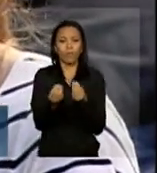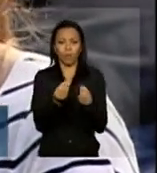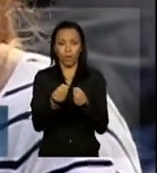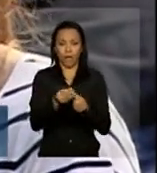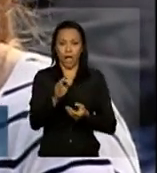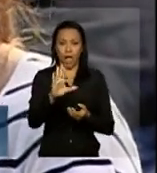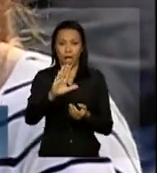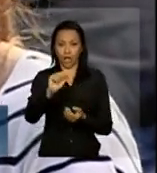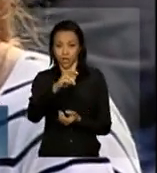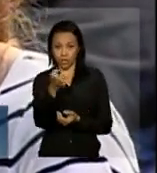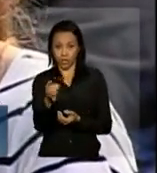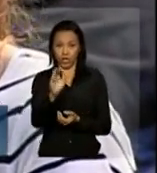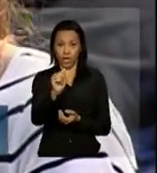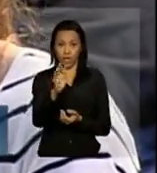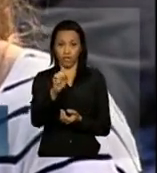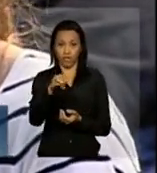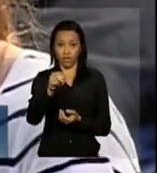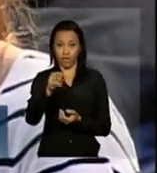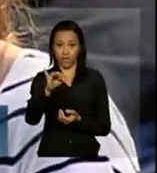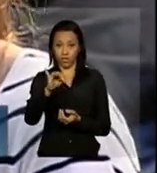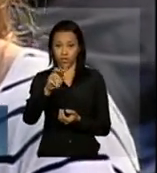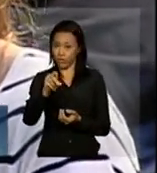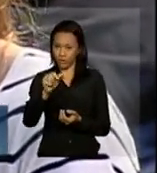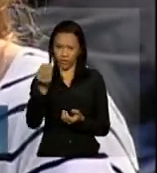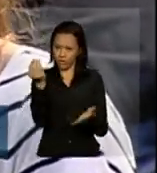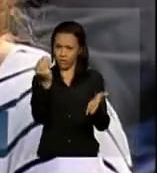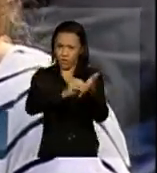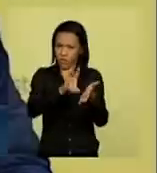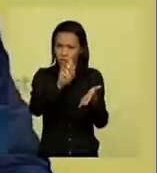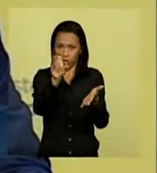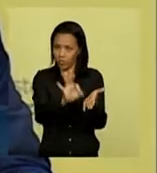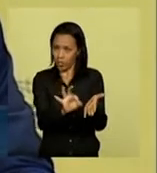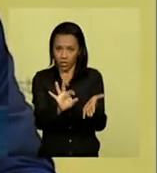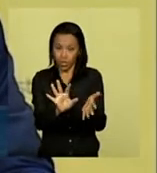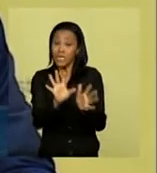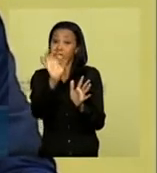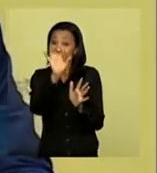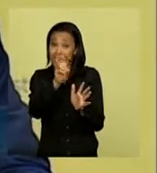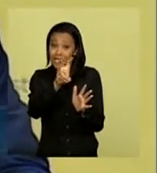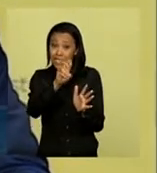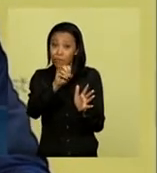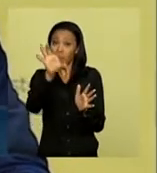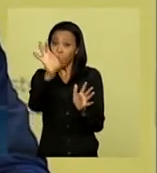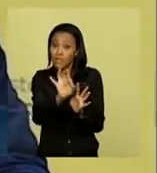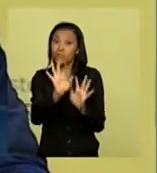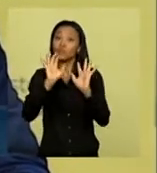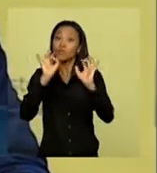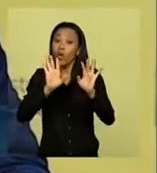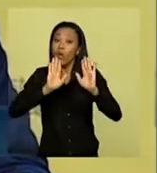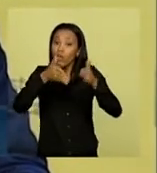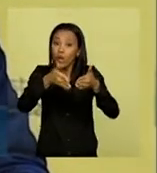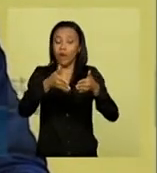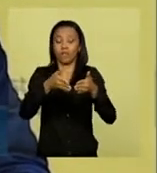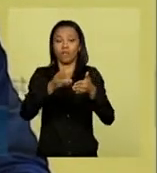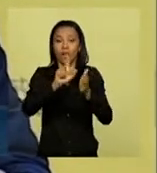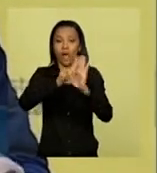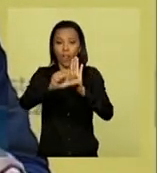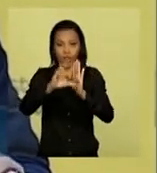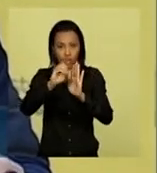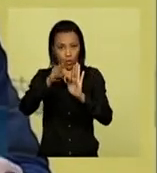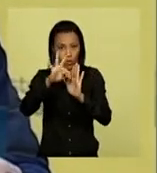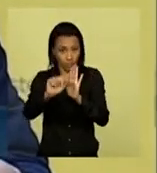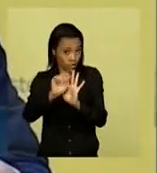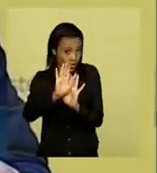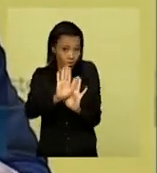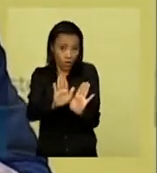afirmativas de extras que as instituições criam não entram no cinquenta por cento né não cinquenta por cento é só pela lógica da lei de cotas tudo que ela